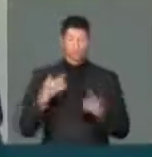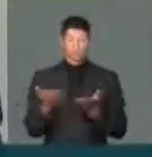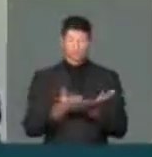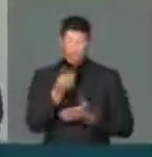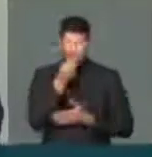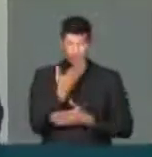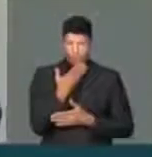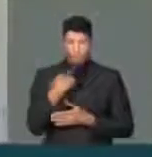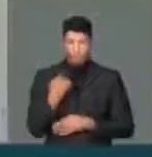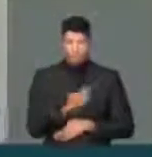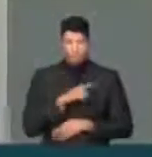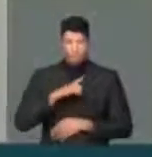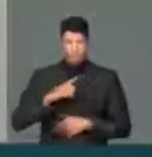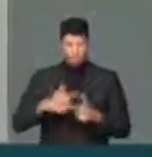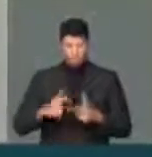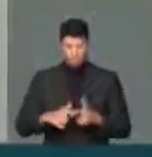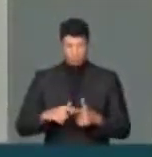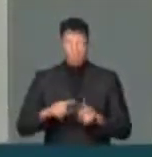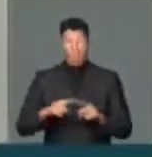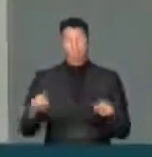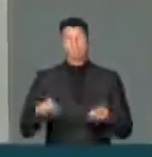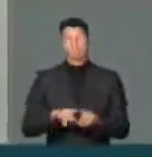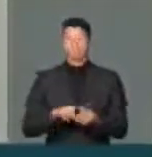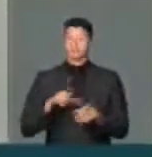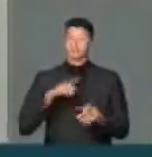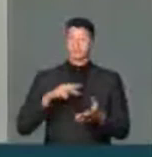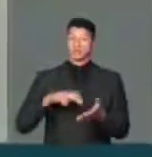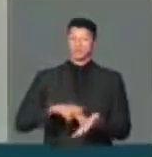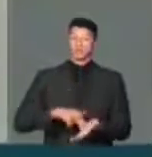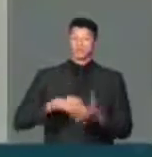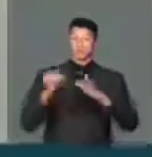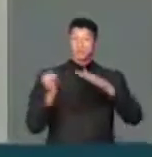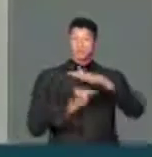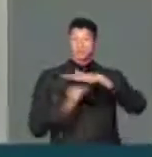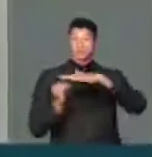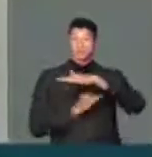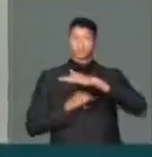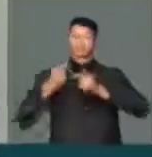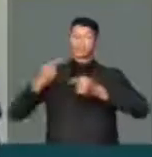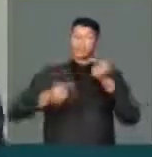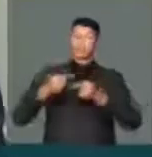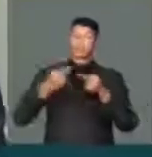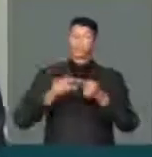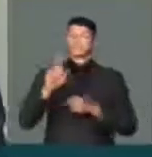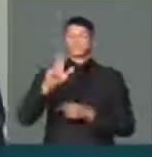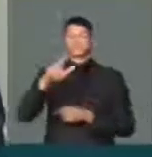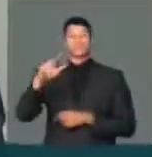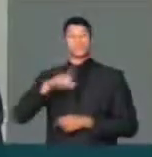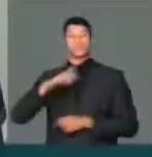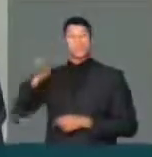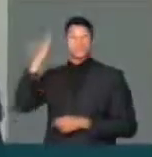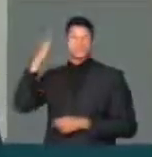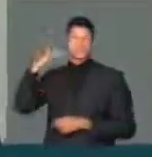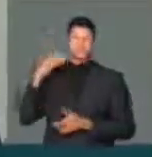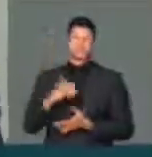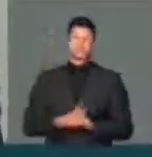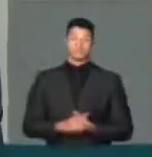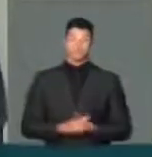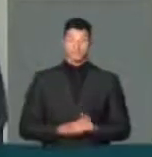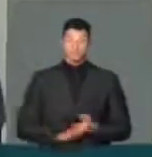serviu bem. Nós temos problemas, mas nós temos uma estabilidade institucional e política que nós nunca tivemos antes.